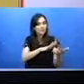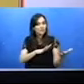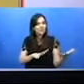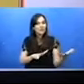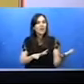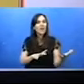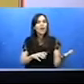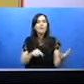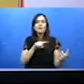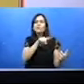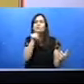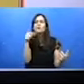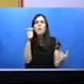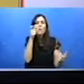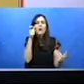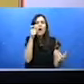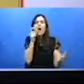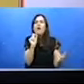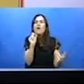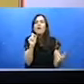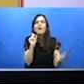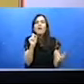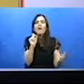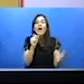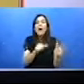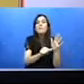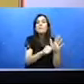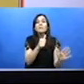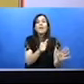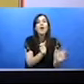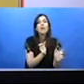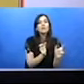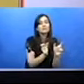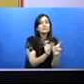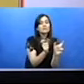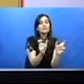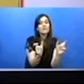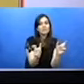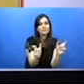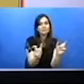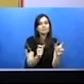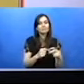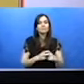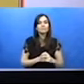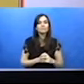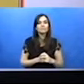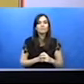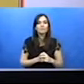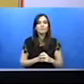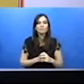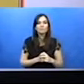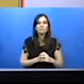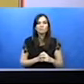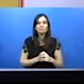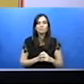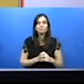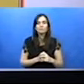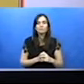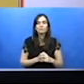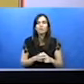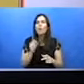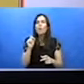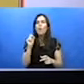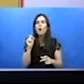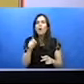para observar a primeira sílaba que está em marcação desses dois nomes. Quais são